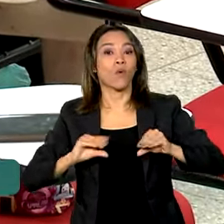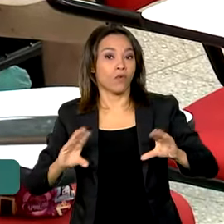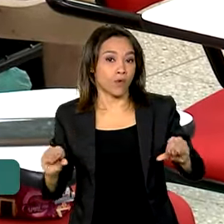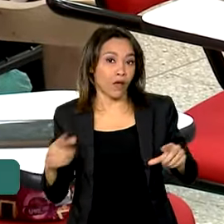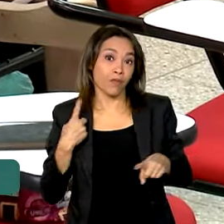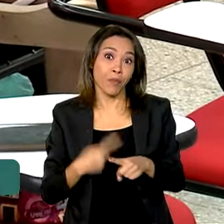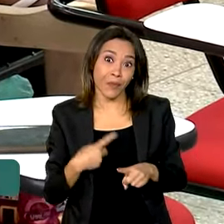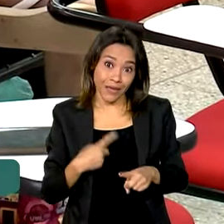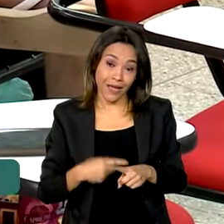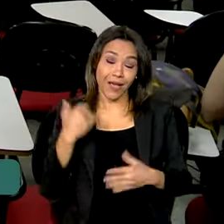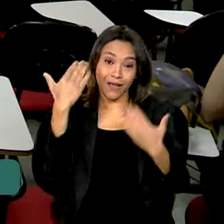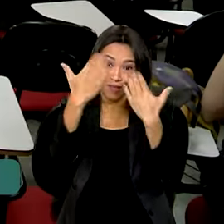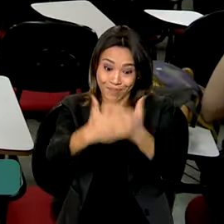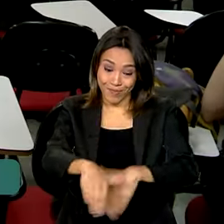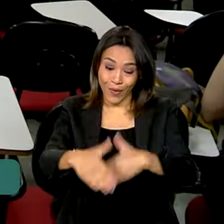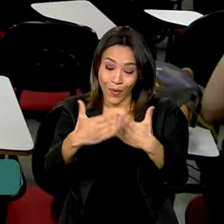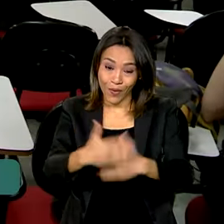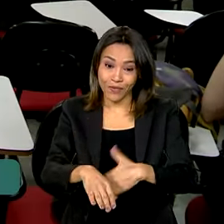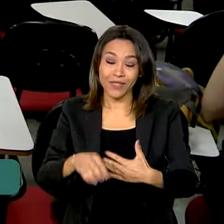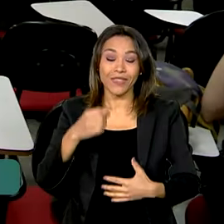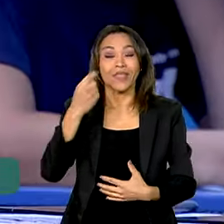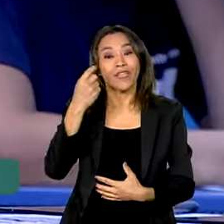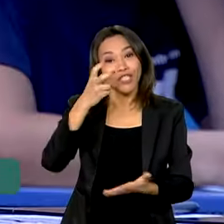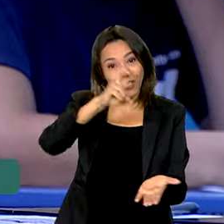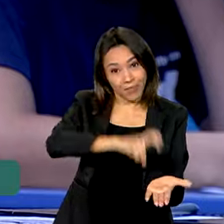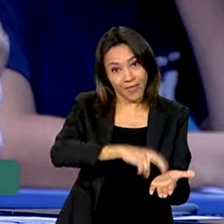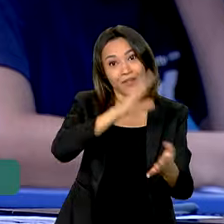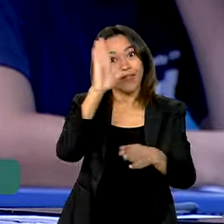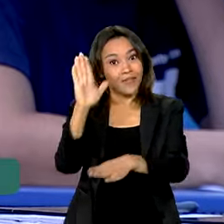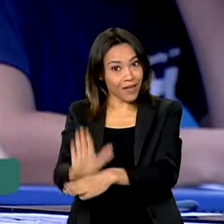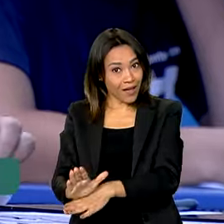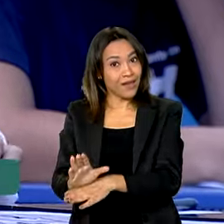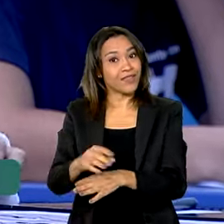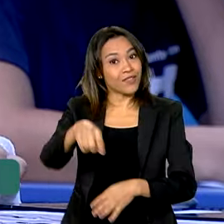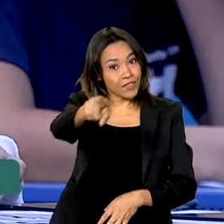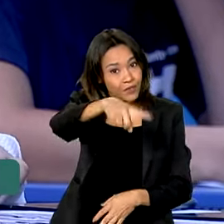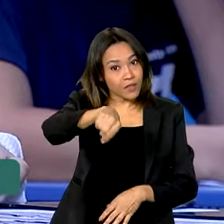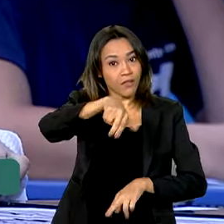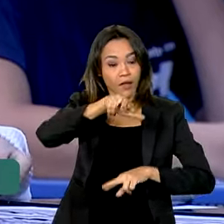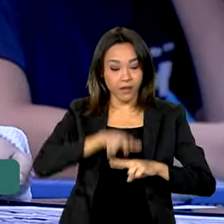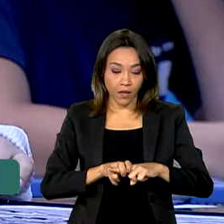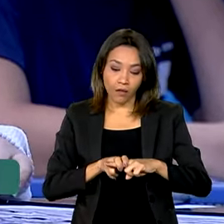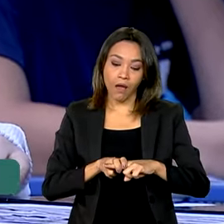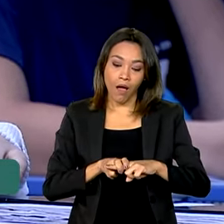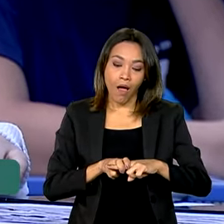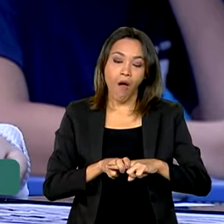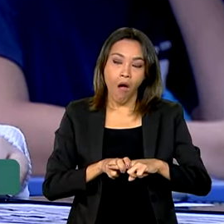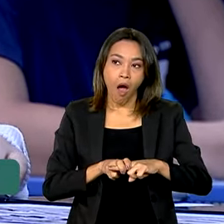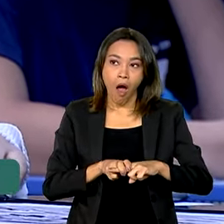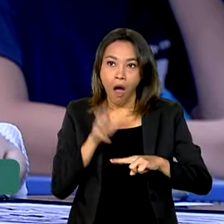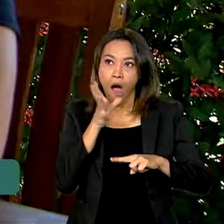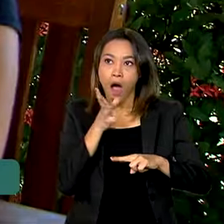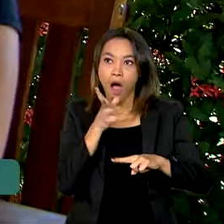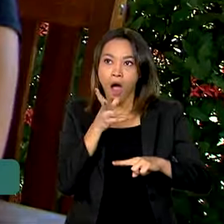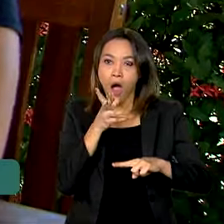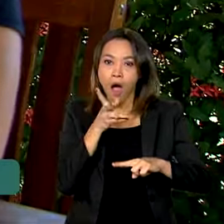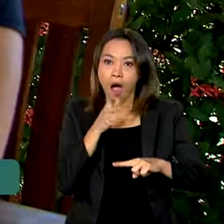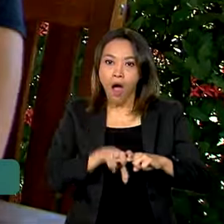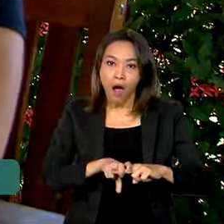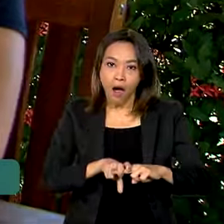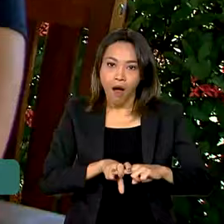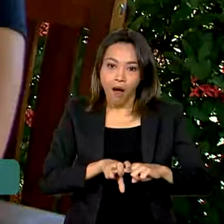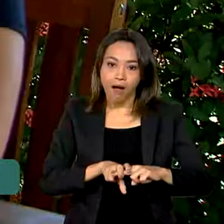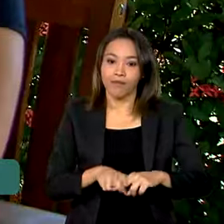provas vão ser aplicadas nos dois turnos e o candidato vai ficar sentado por um longo período